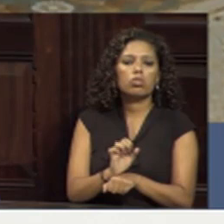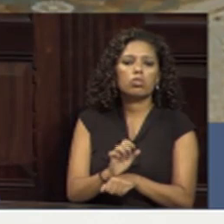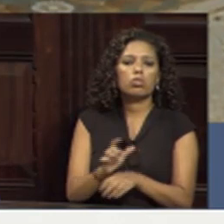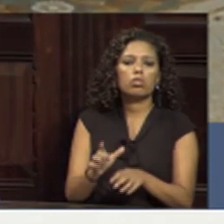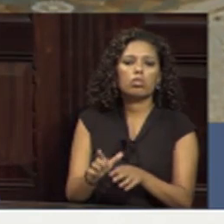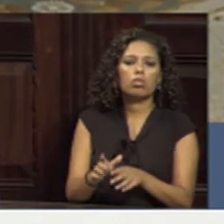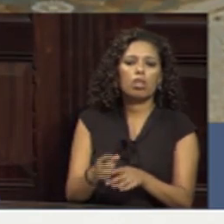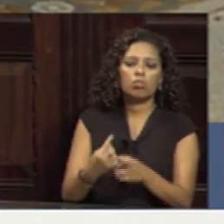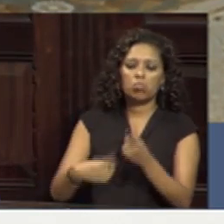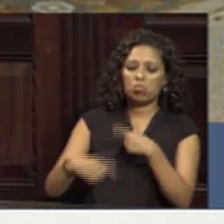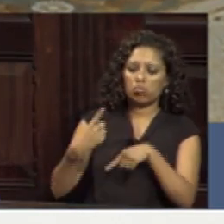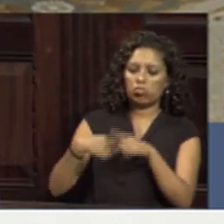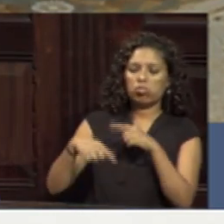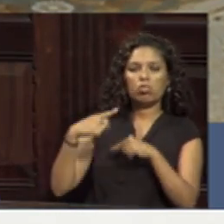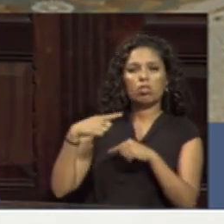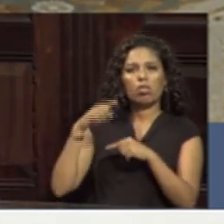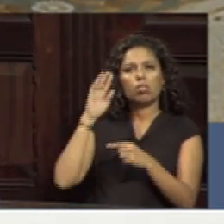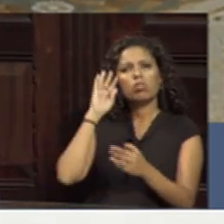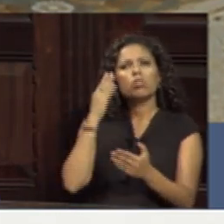numa mentira.